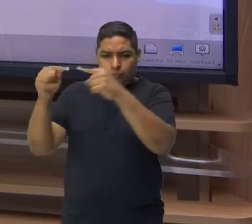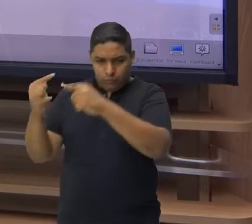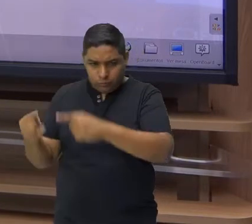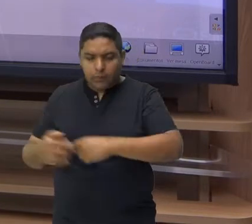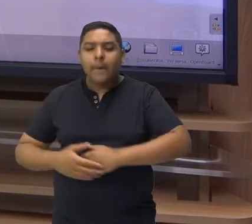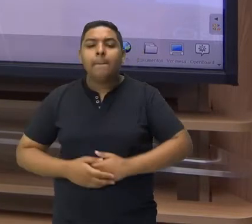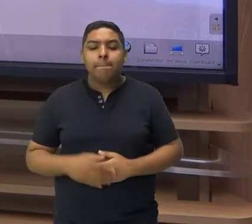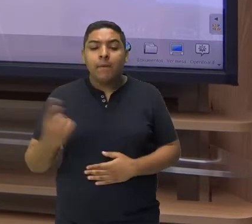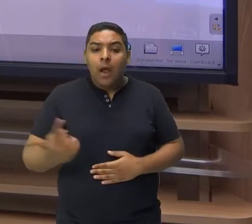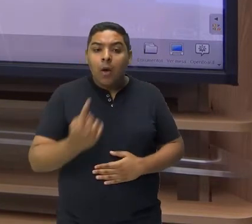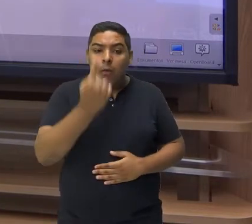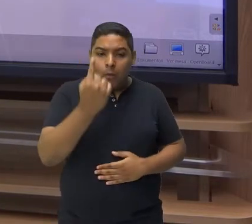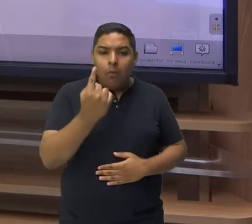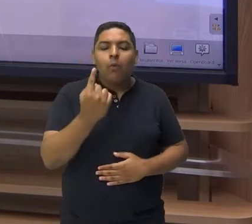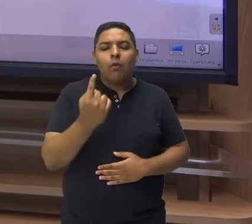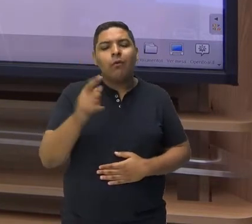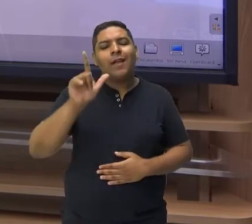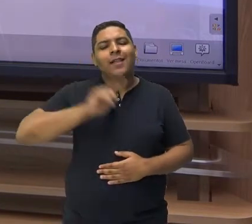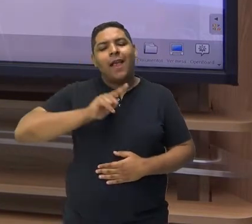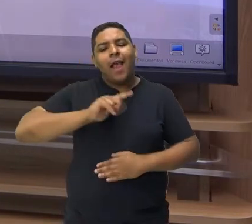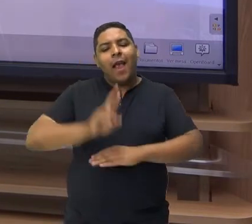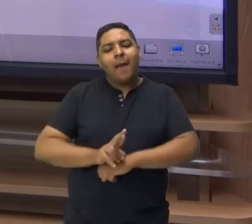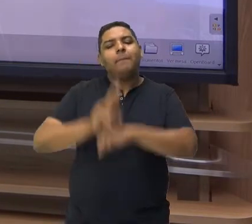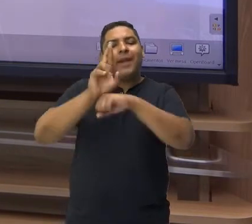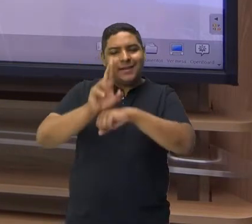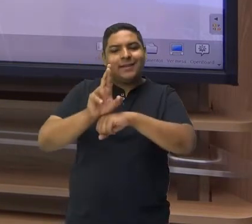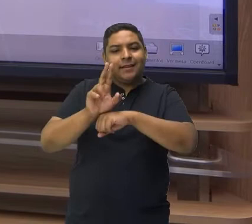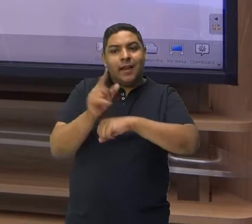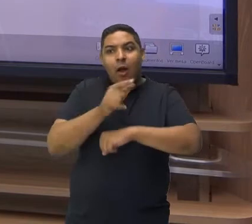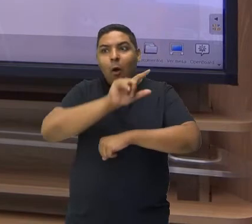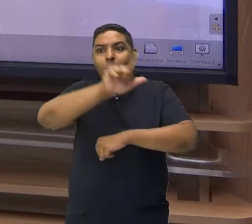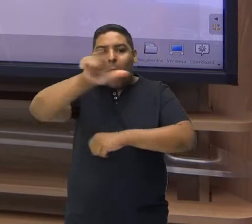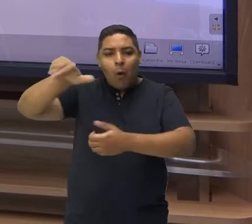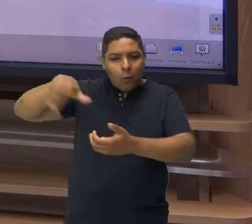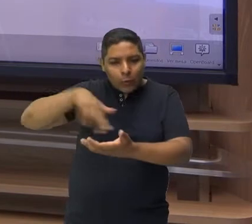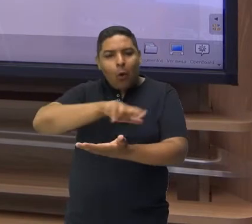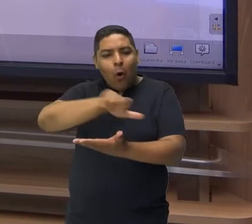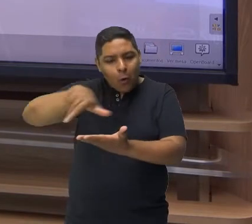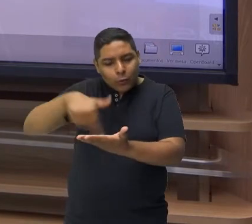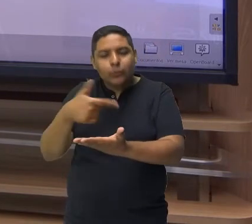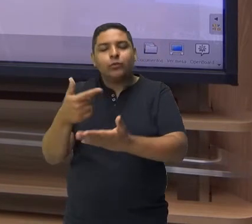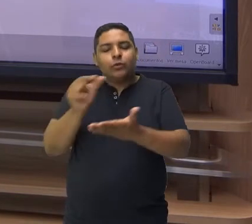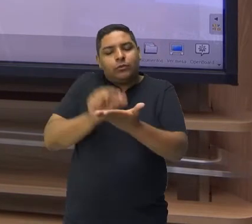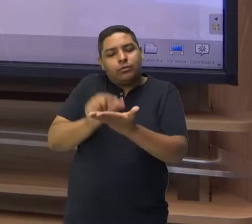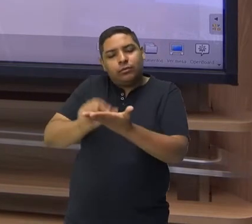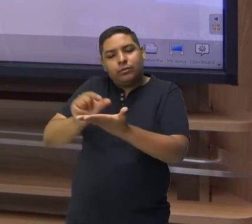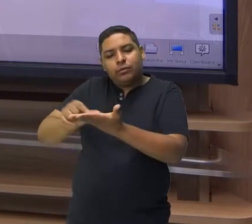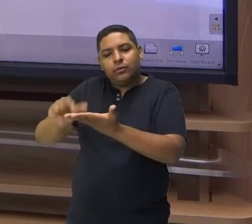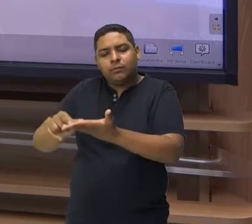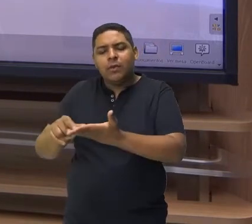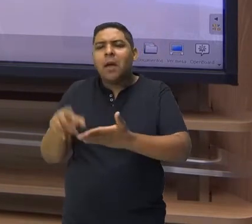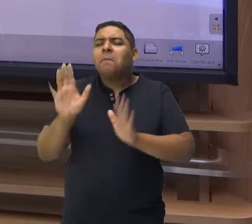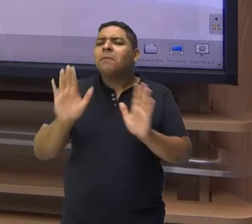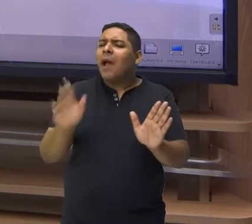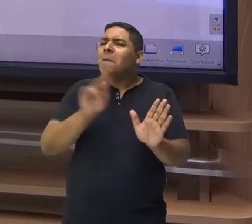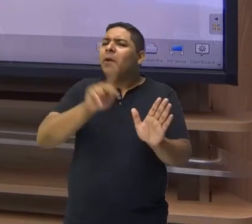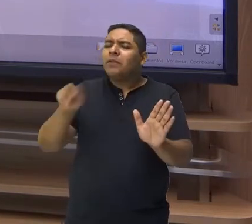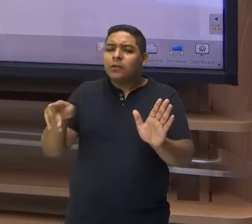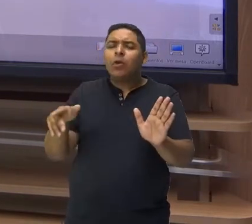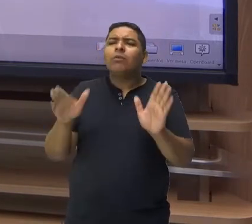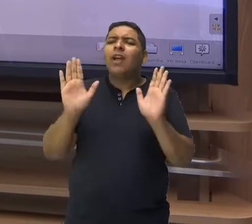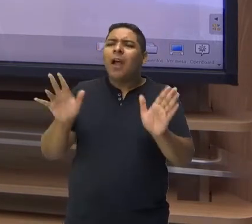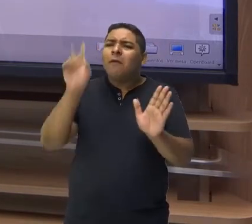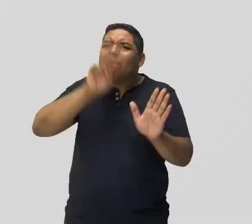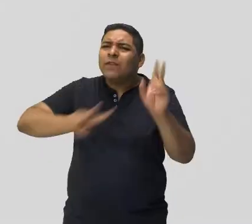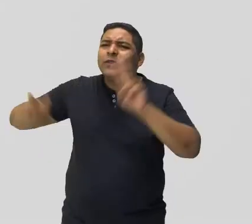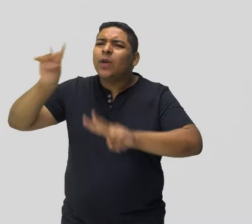um capacitor que vai representar todos os capacitores que estão ali associados em série. Professor, eu quero visualizar como